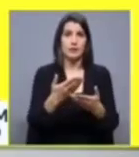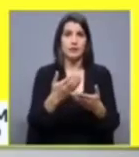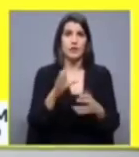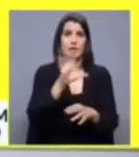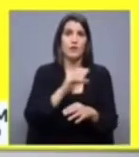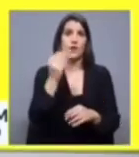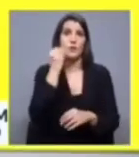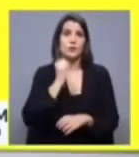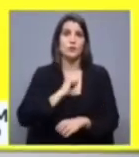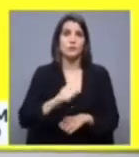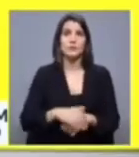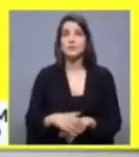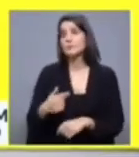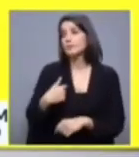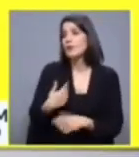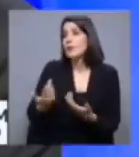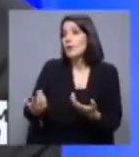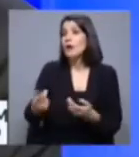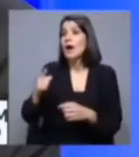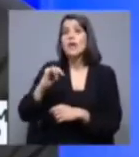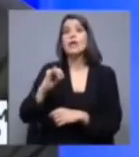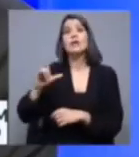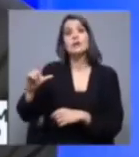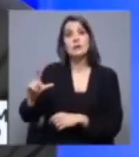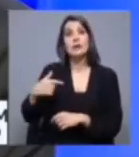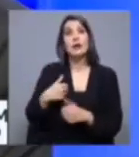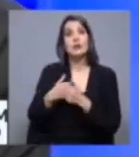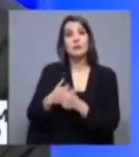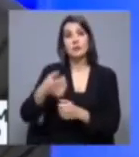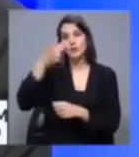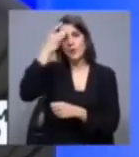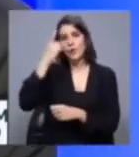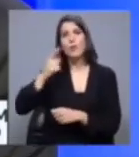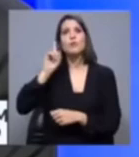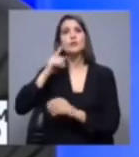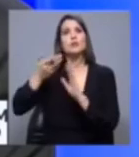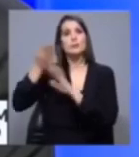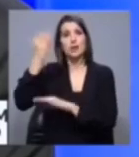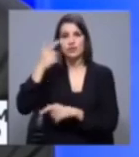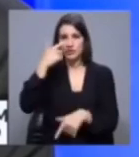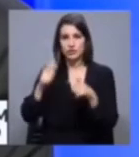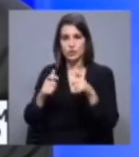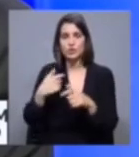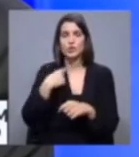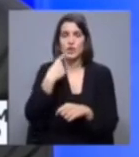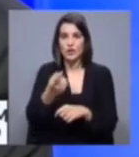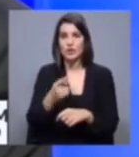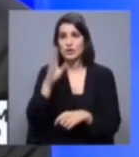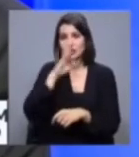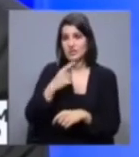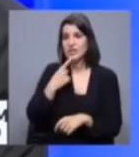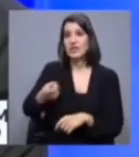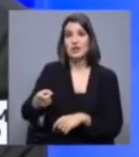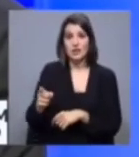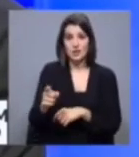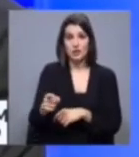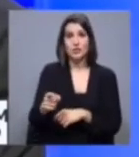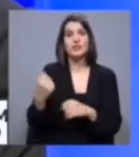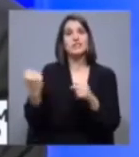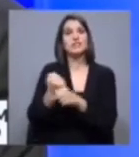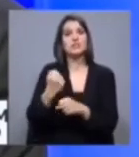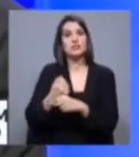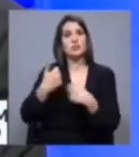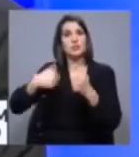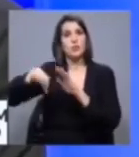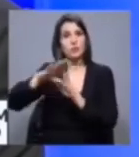forma como faz a oposição. Fazendo jus a um mantra da Iniciativa Liberal, que é as ideias são mais importantes que as pessoas, digo o seguinte: se Rui Rio tiver ao serviço de um